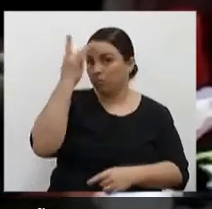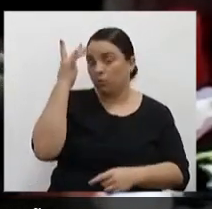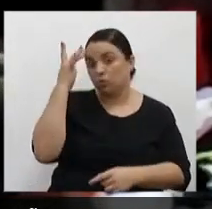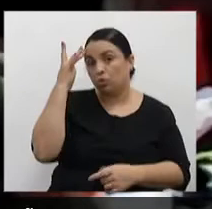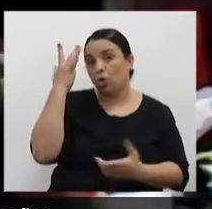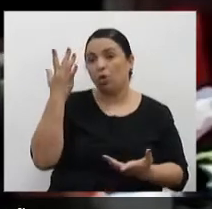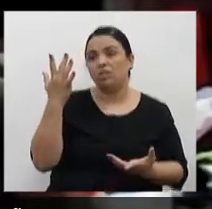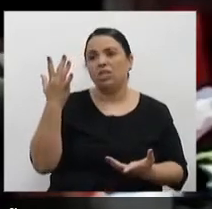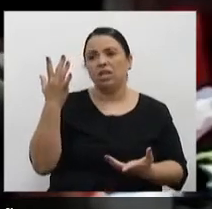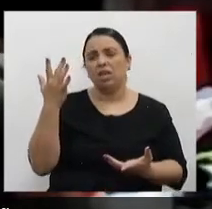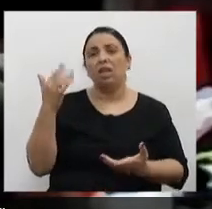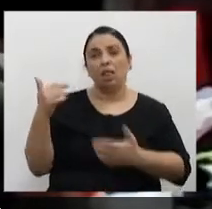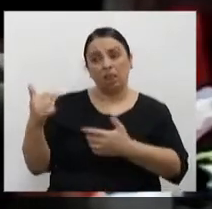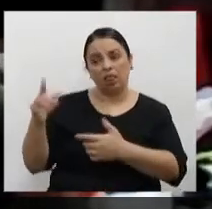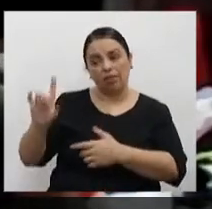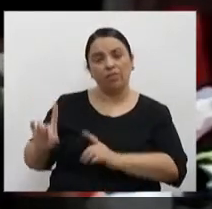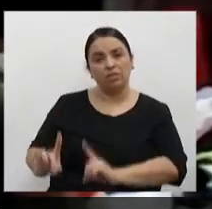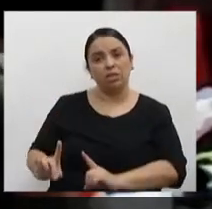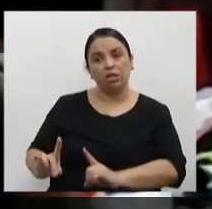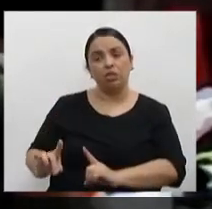trabalho. Então, ela está todo dia na rua, né?